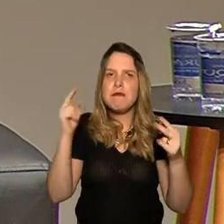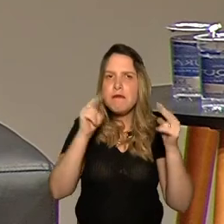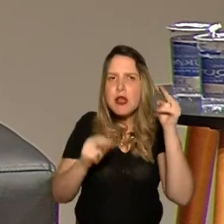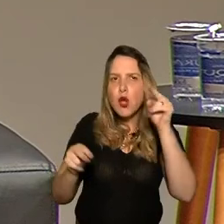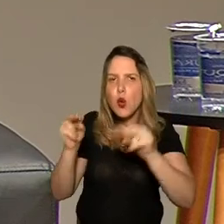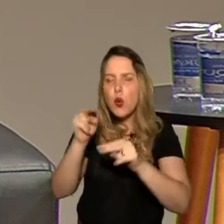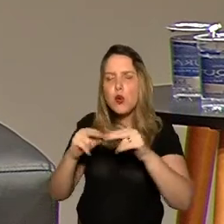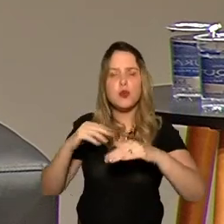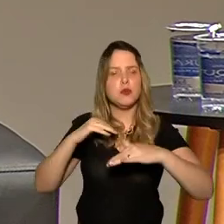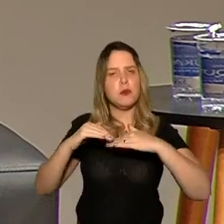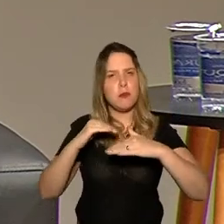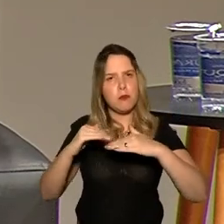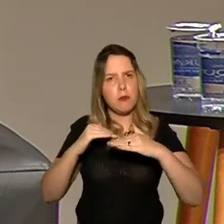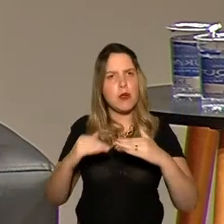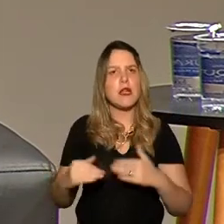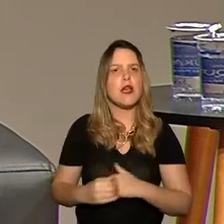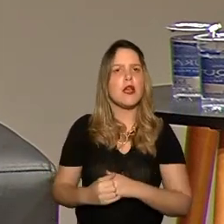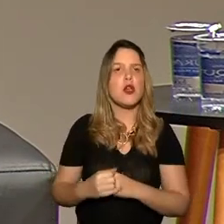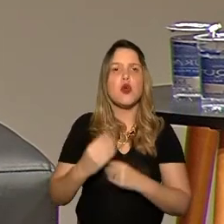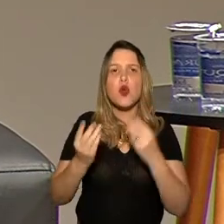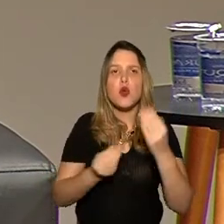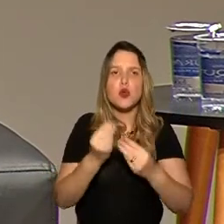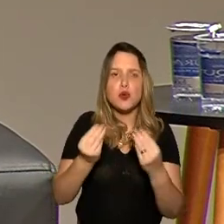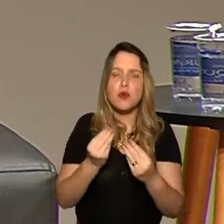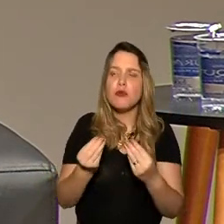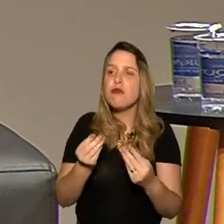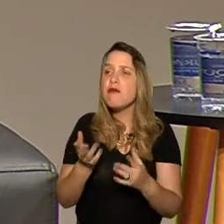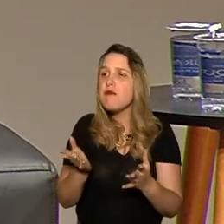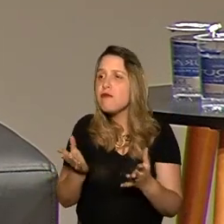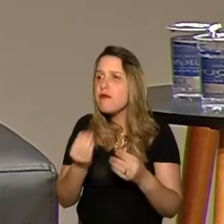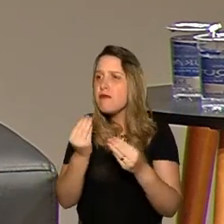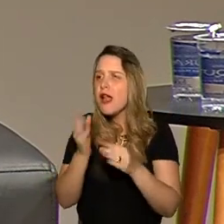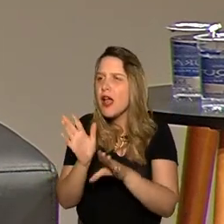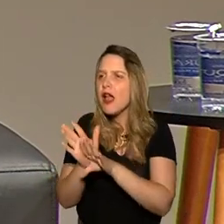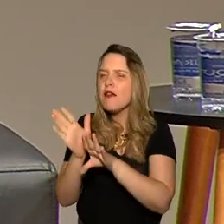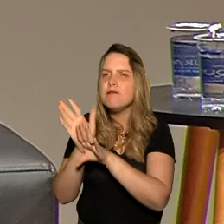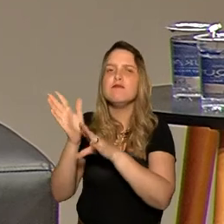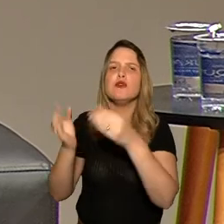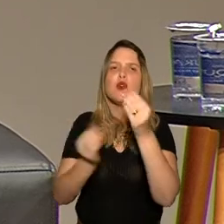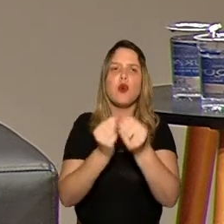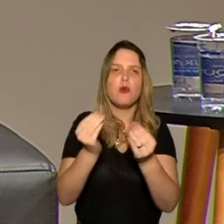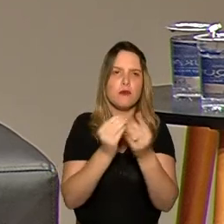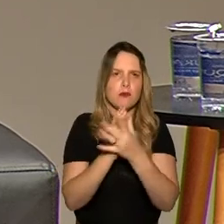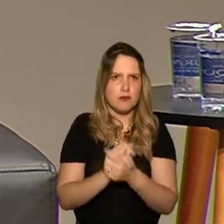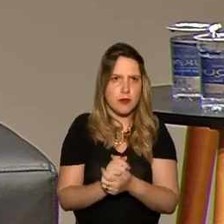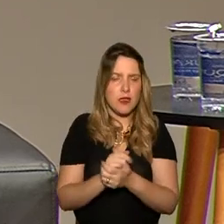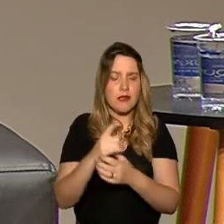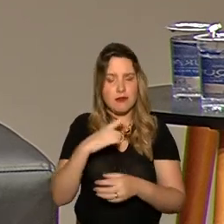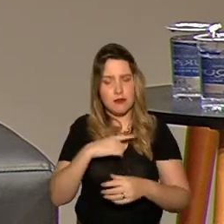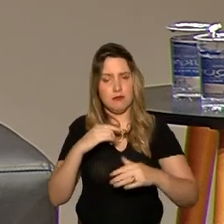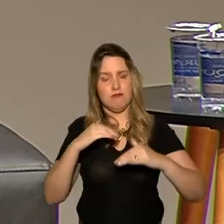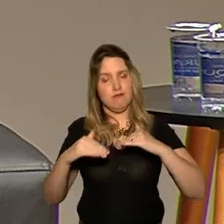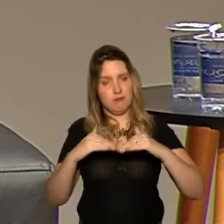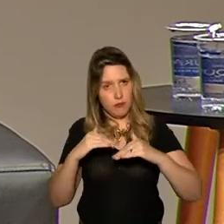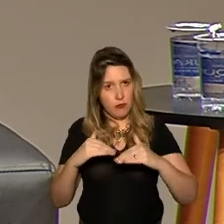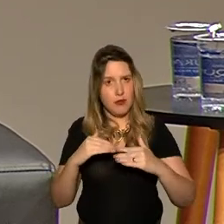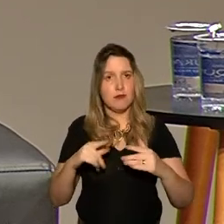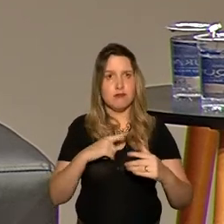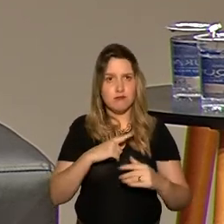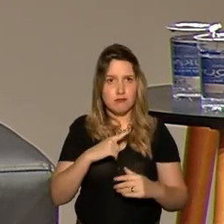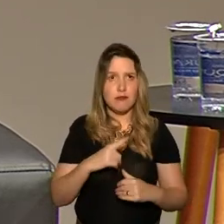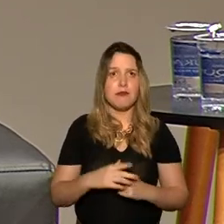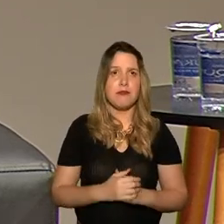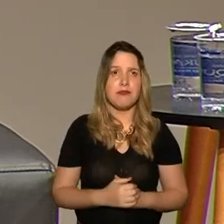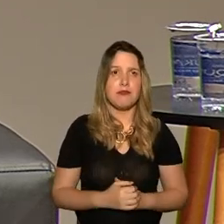esses momentos de fruição e colocar de novo isso a baila depois eu vou trazer um exemplo de uma situação bem problemática para